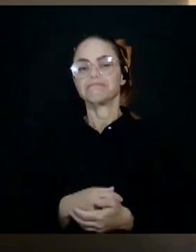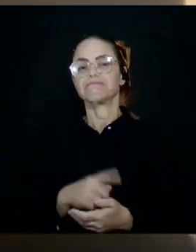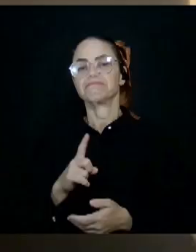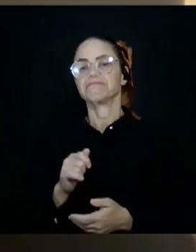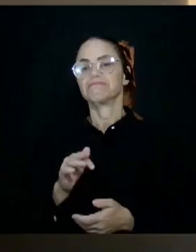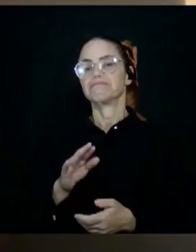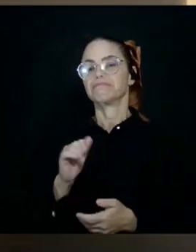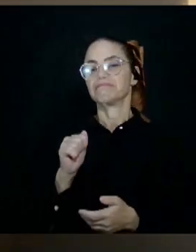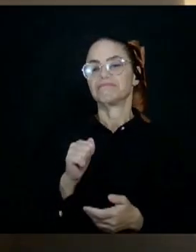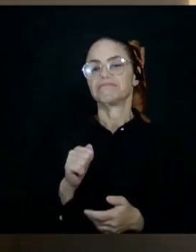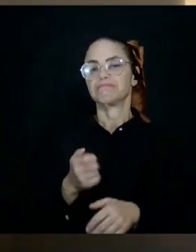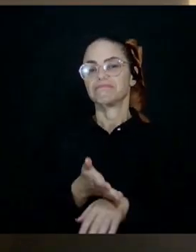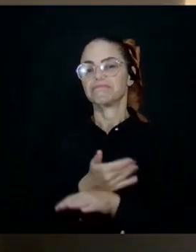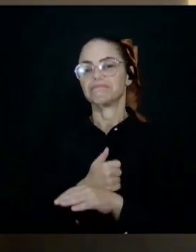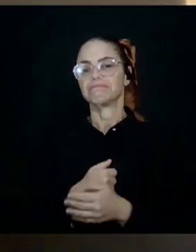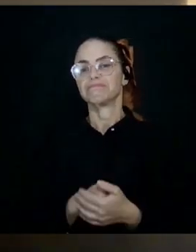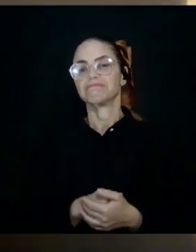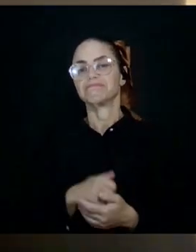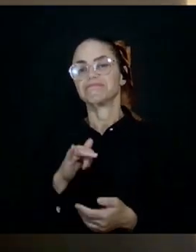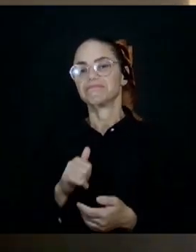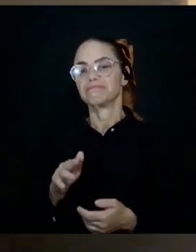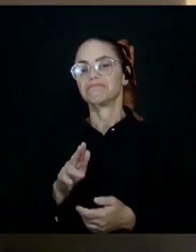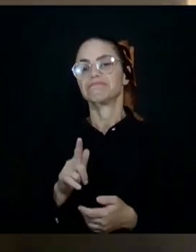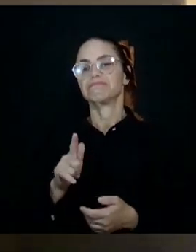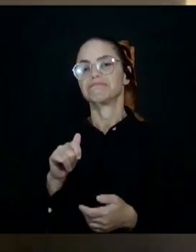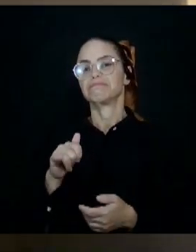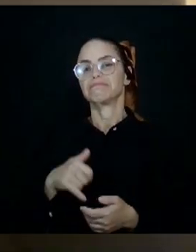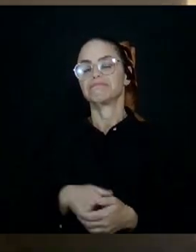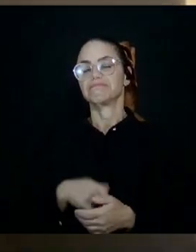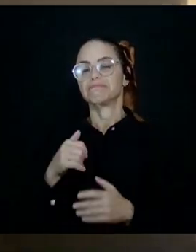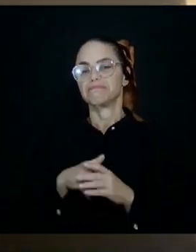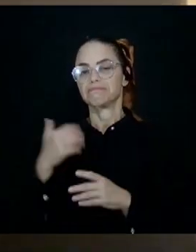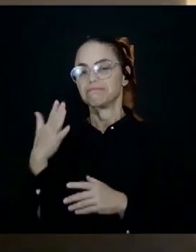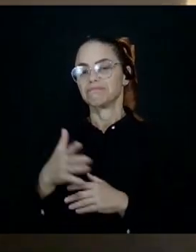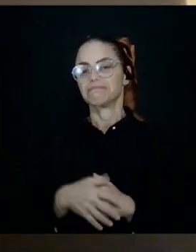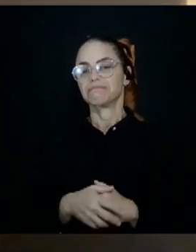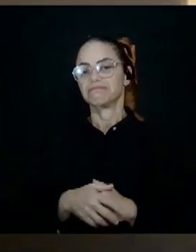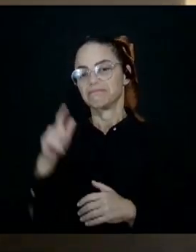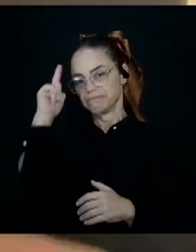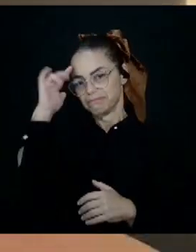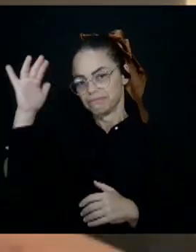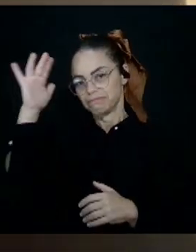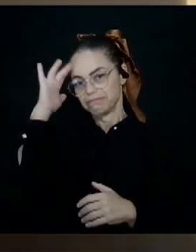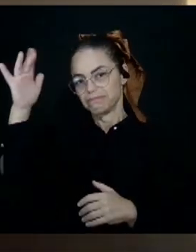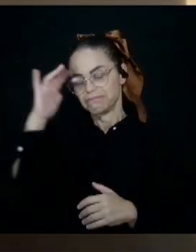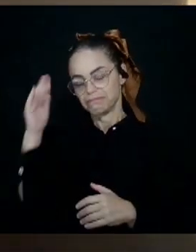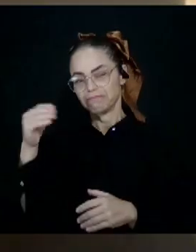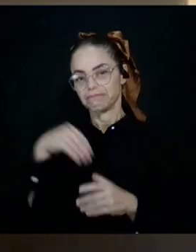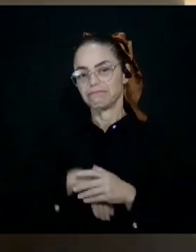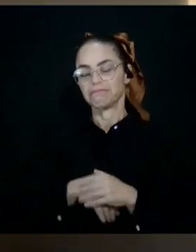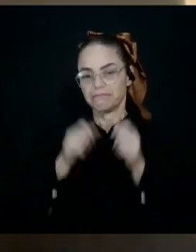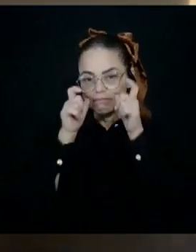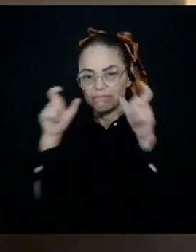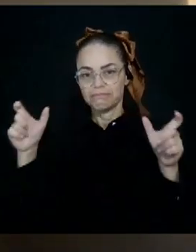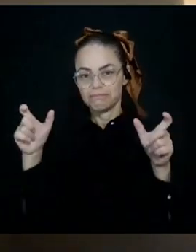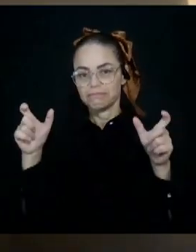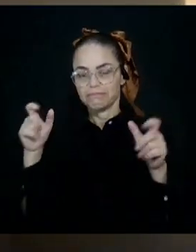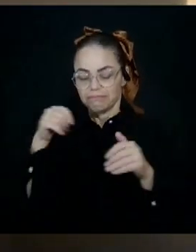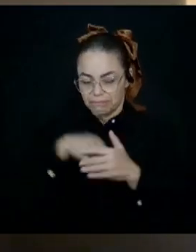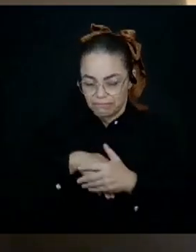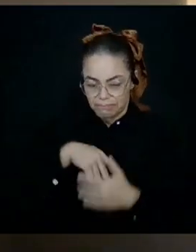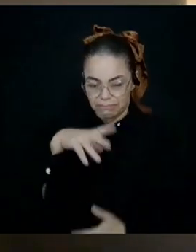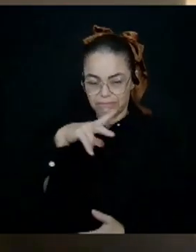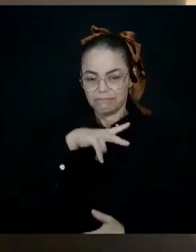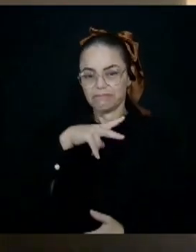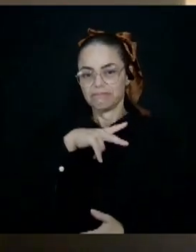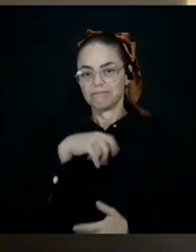Jung falava, né? Quem olha para fora sonha, quem olha para dentro desperta. Então, quando a gente olha para dentro, nós descobrimos quem nós